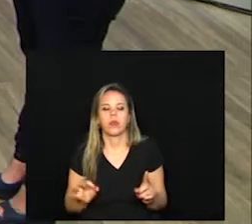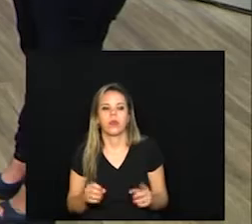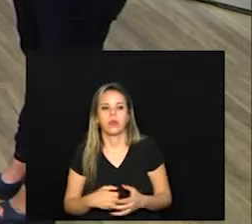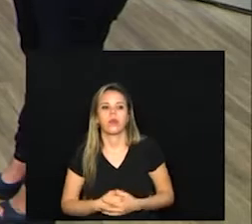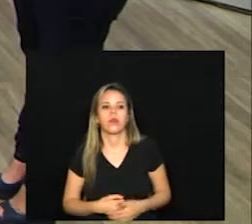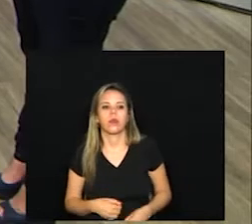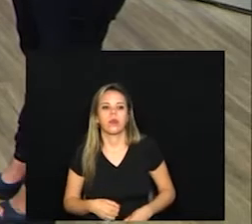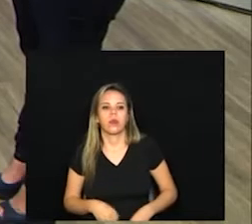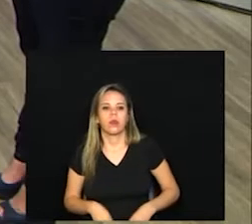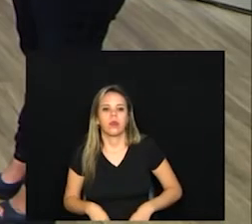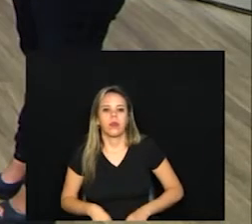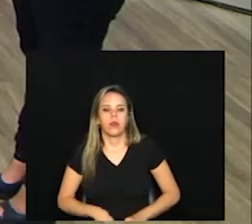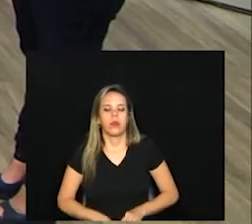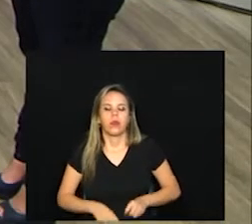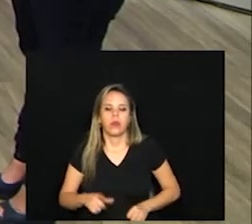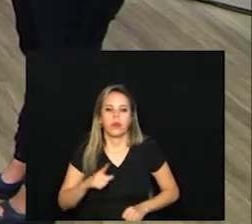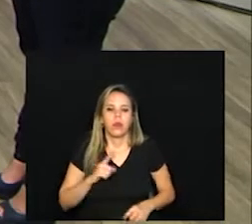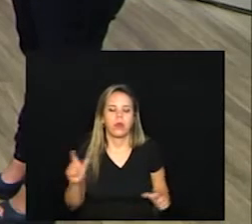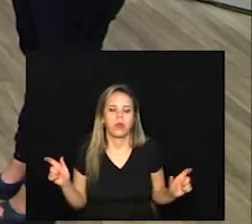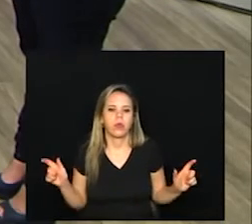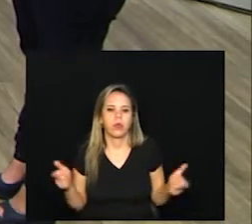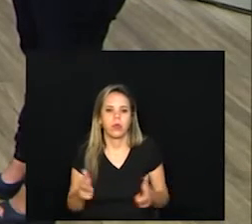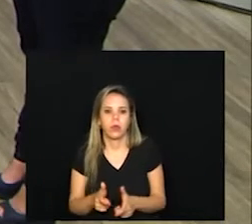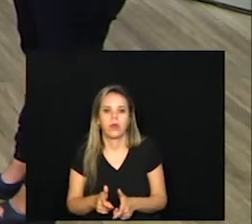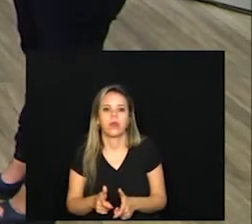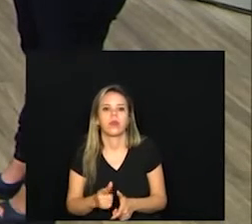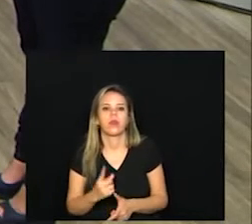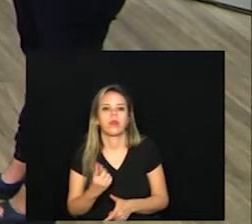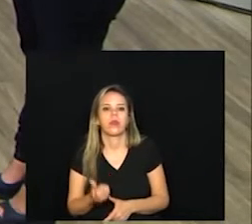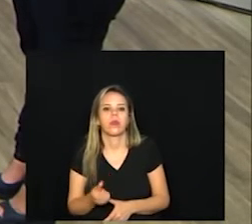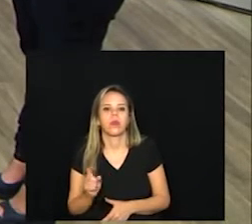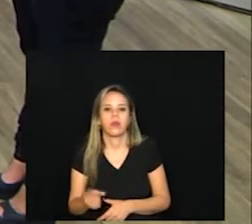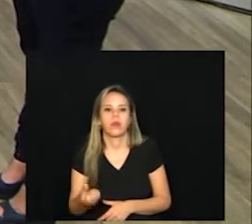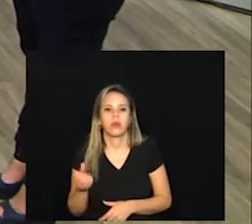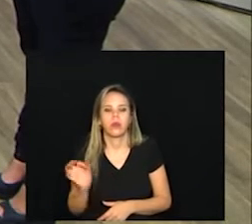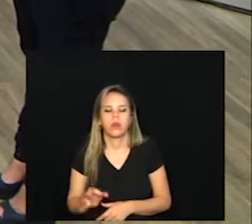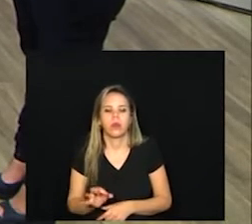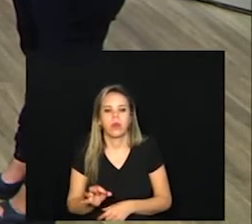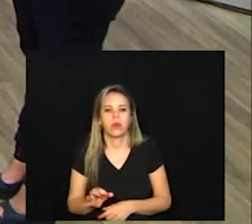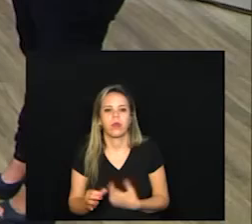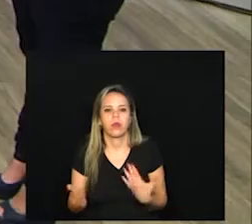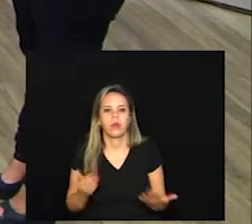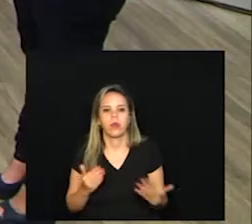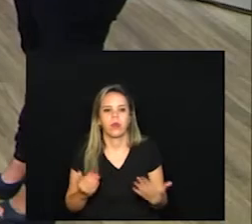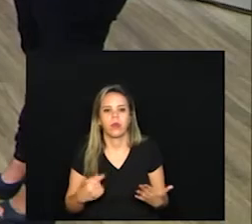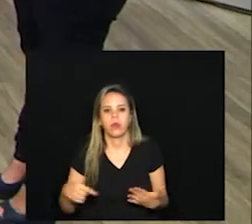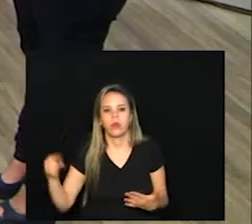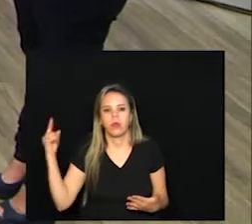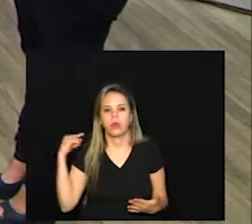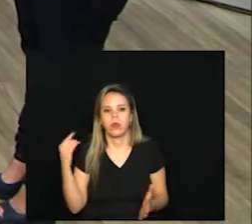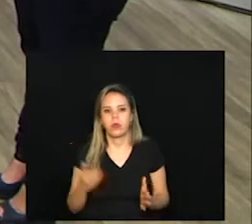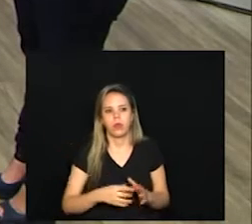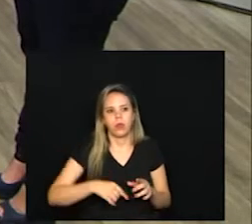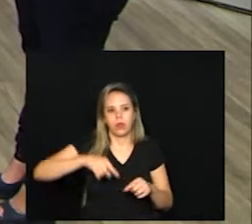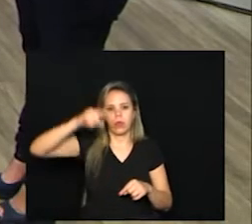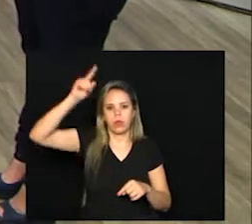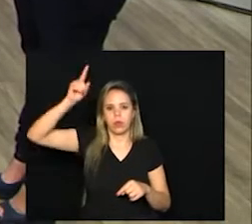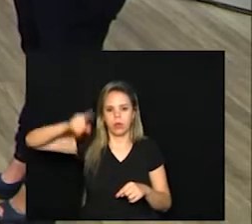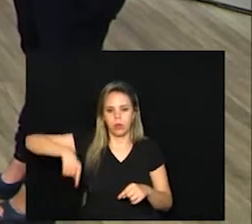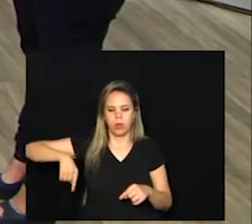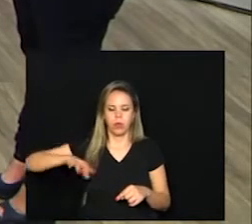1,5%. Além disso, a gente teve uma redução de 16,6% em relação àquela fase do pico na